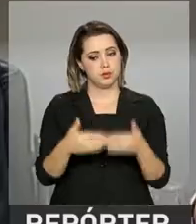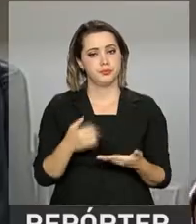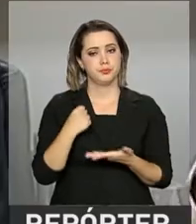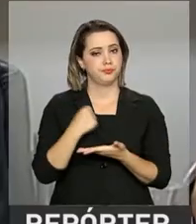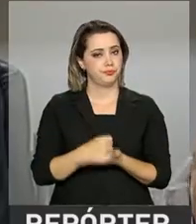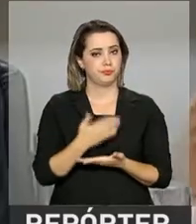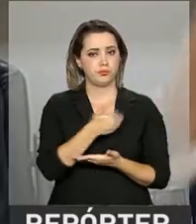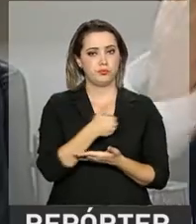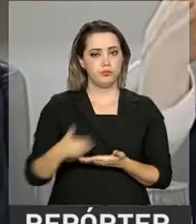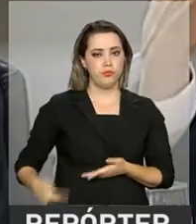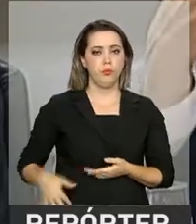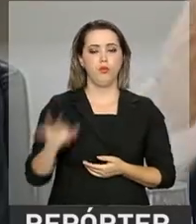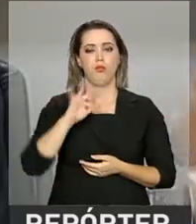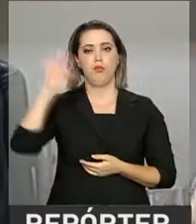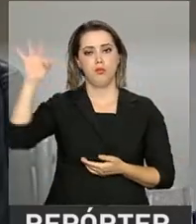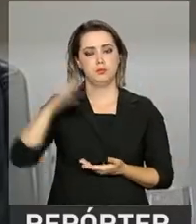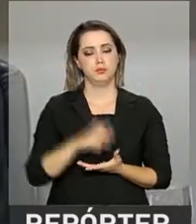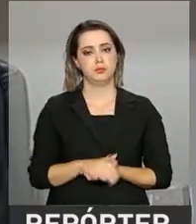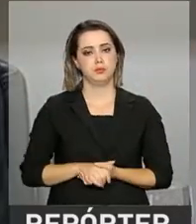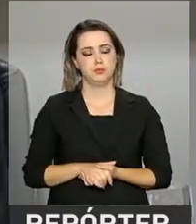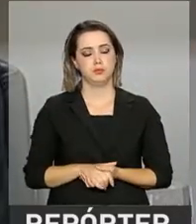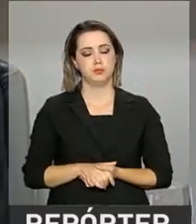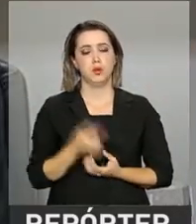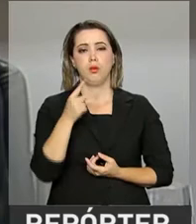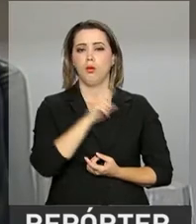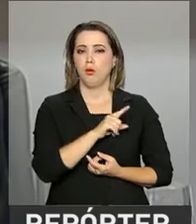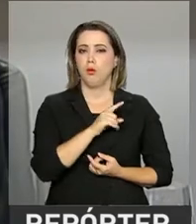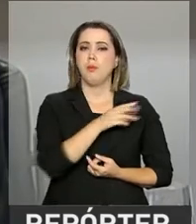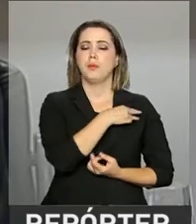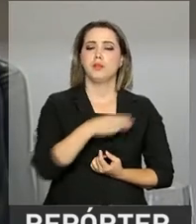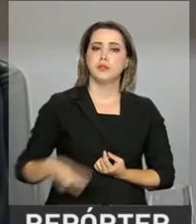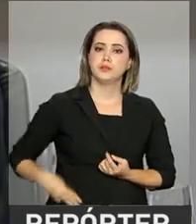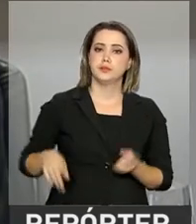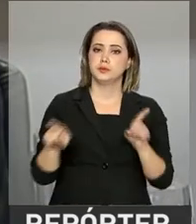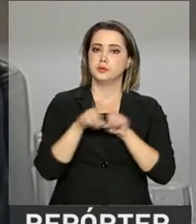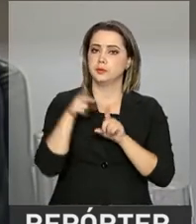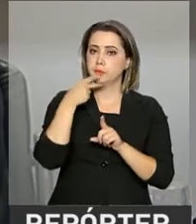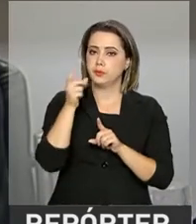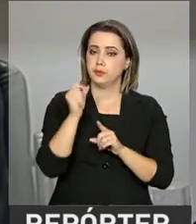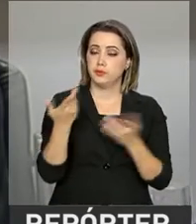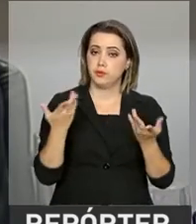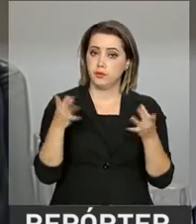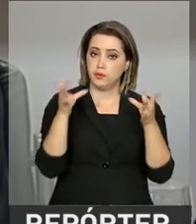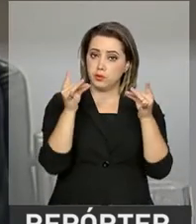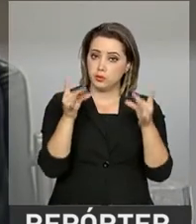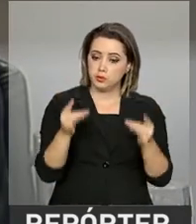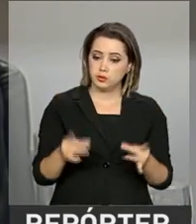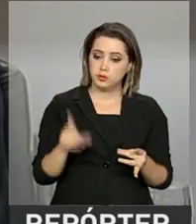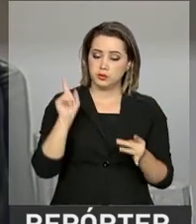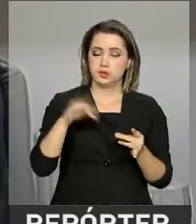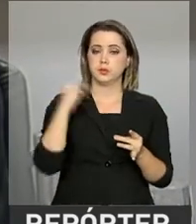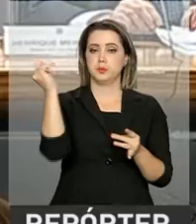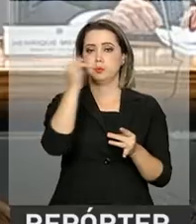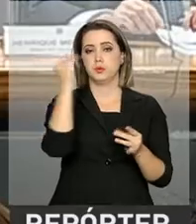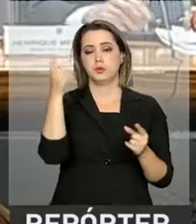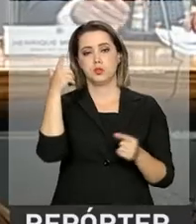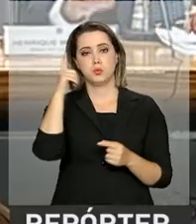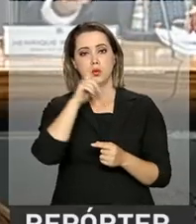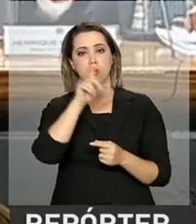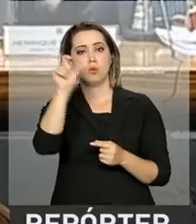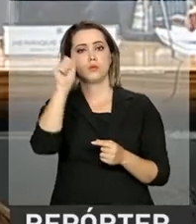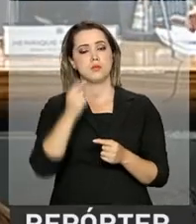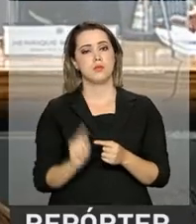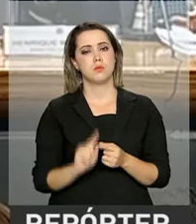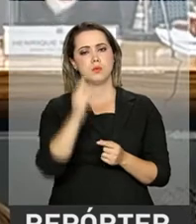união ainda de acordo com meirelles as medidas tomadas para adequar o orçamento são fundamentais para alcançar uma